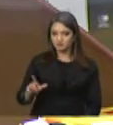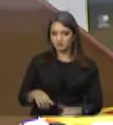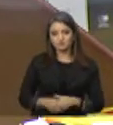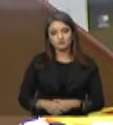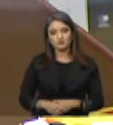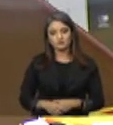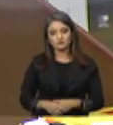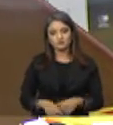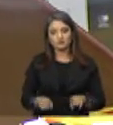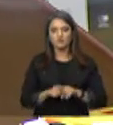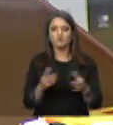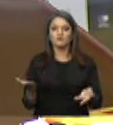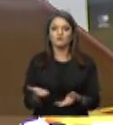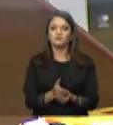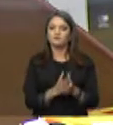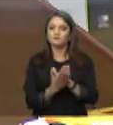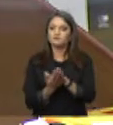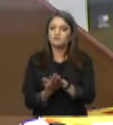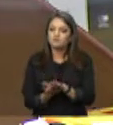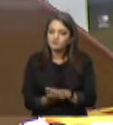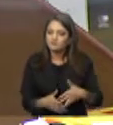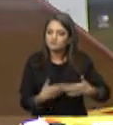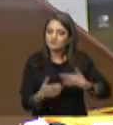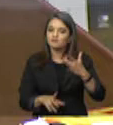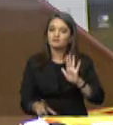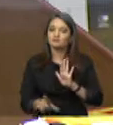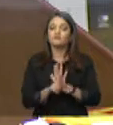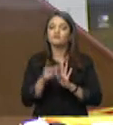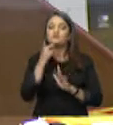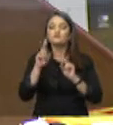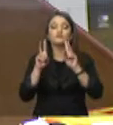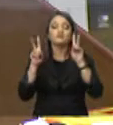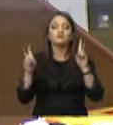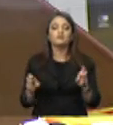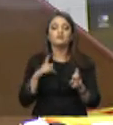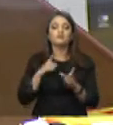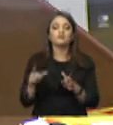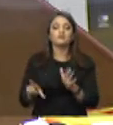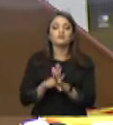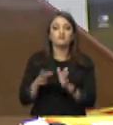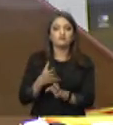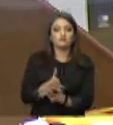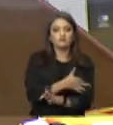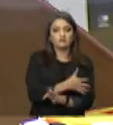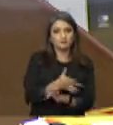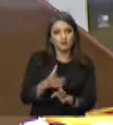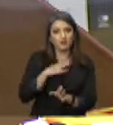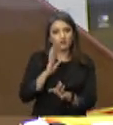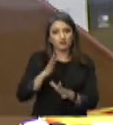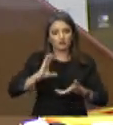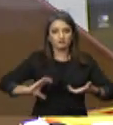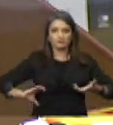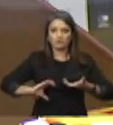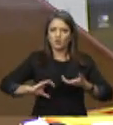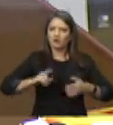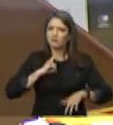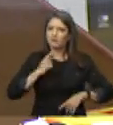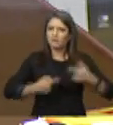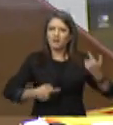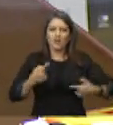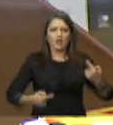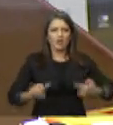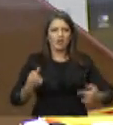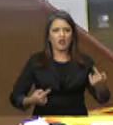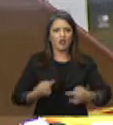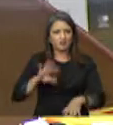cresce que os anais do processo legislativo apontam que a matéria da retroatividade foi expressamente discutida pelo congresso nacional tendo sido